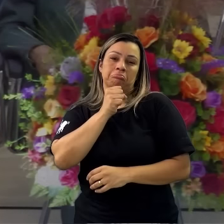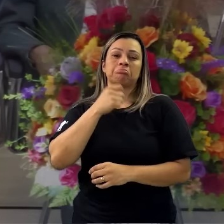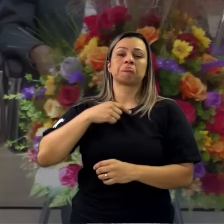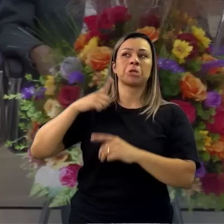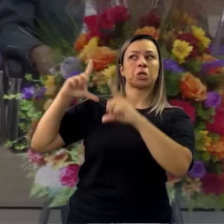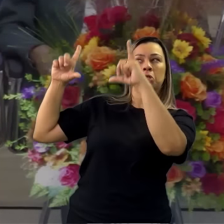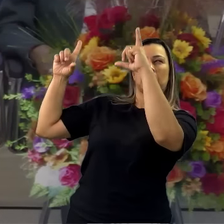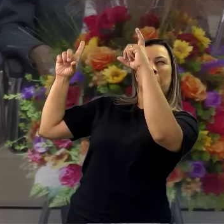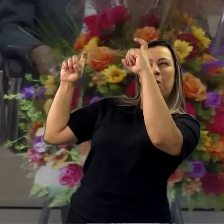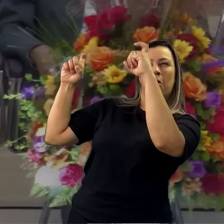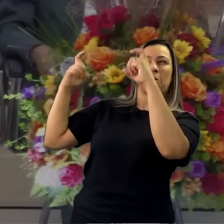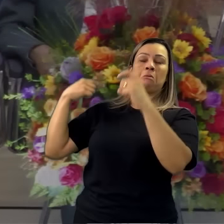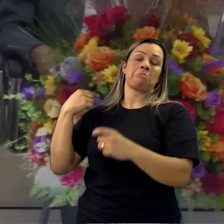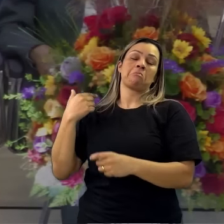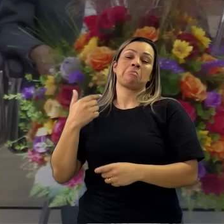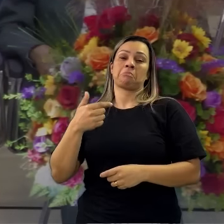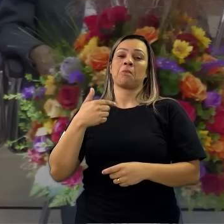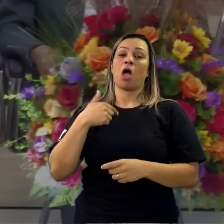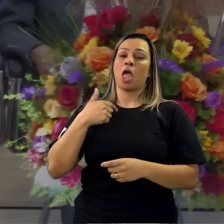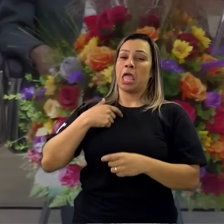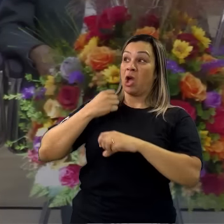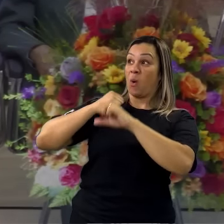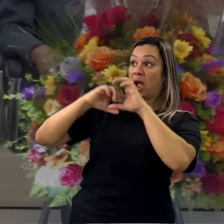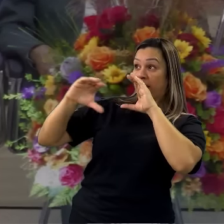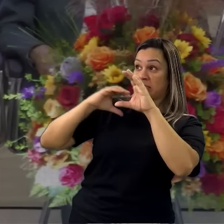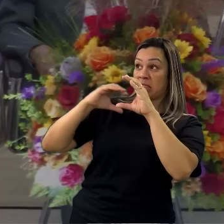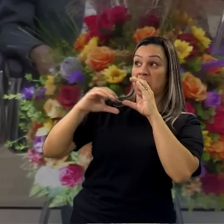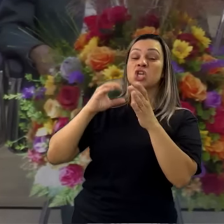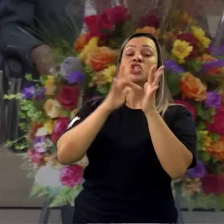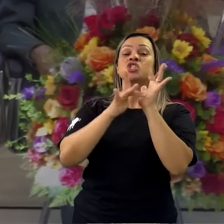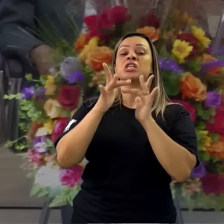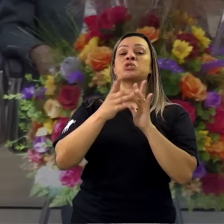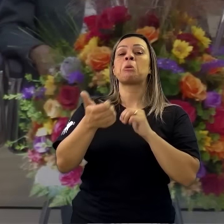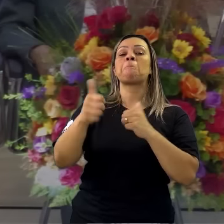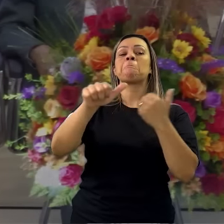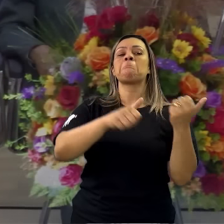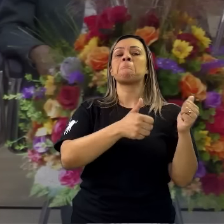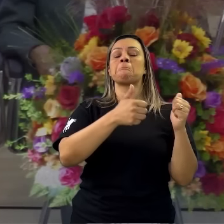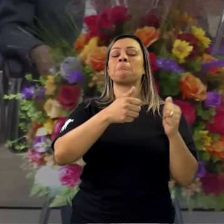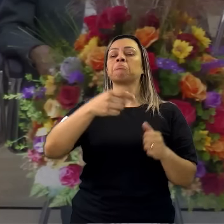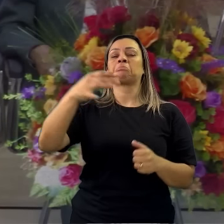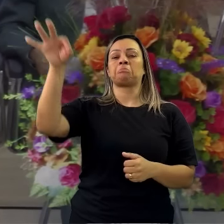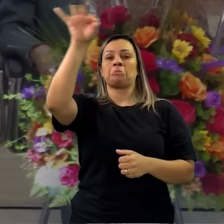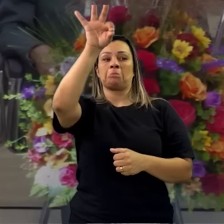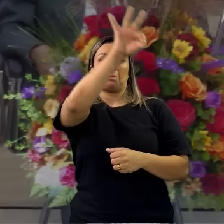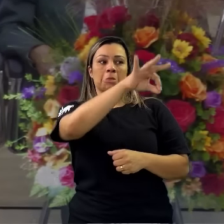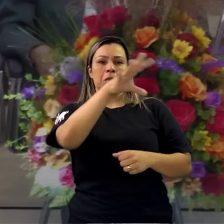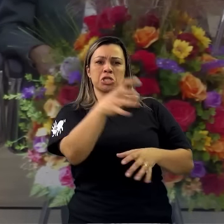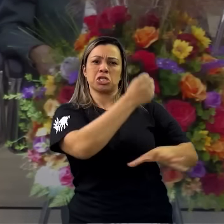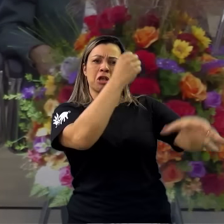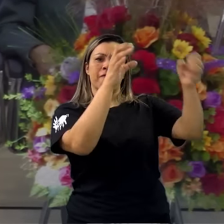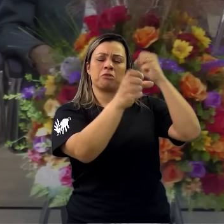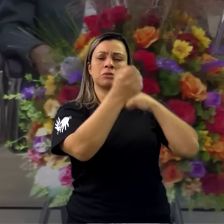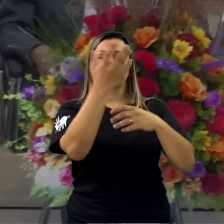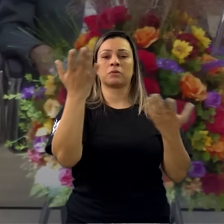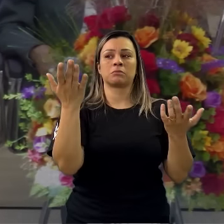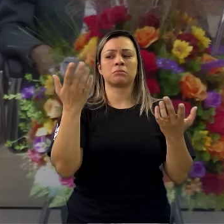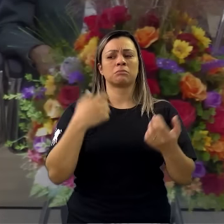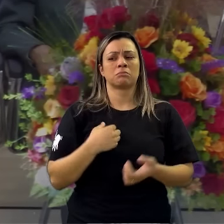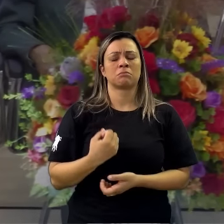batizou sem nada contra eu entendo mas tem coisas que acontece irmão não é nem por muitos que estão no Altar com todo respeito